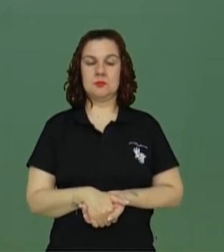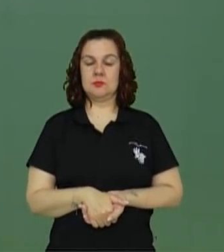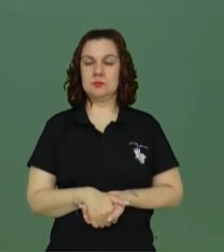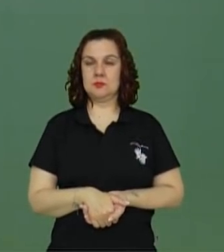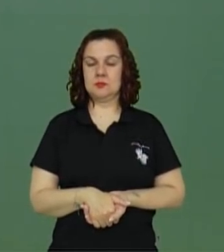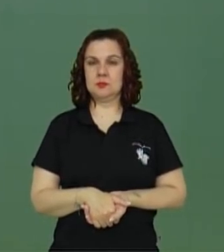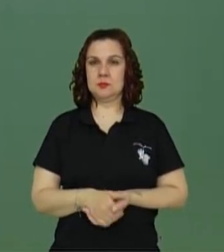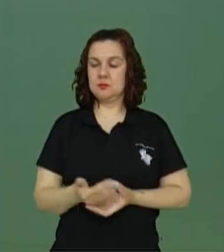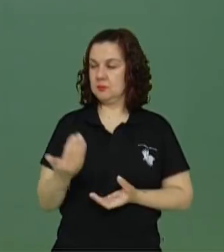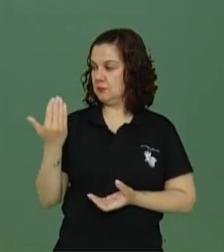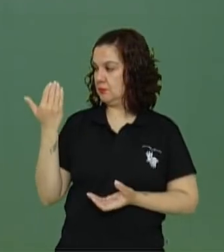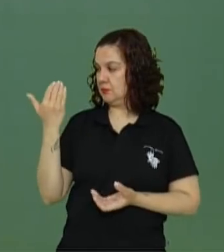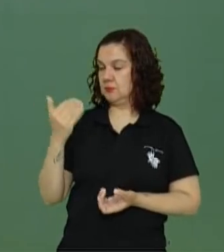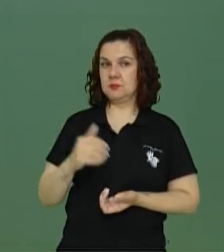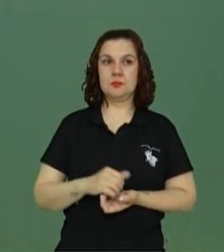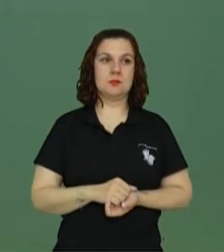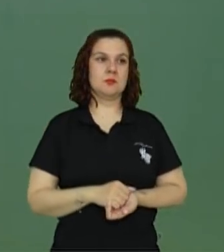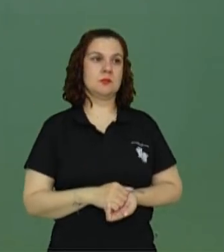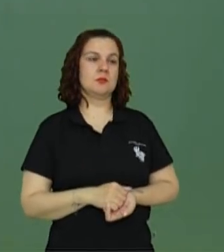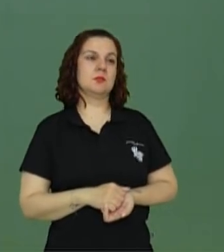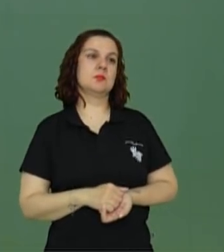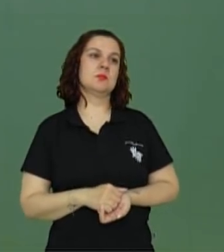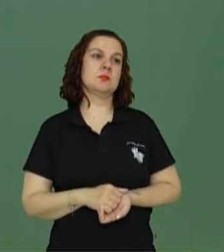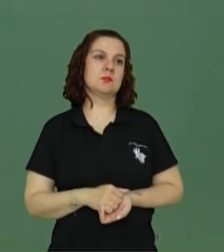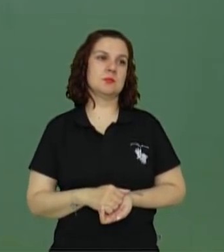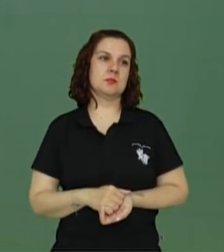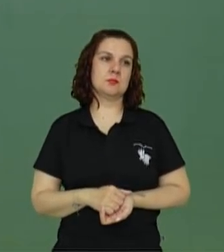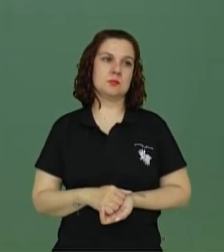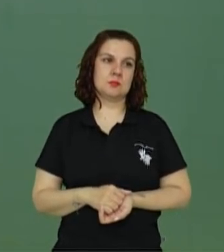dividido por x mais 3,